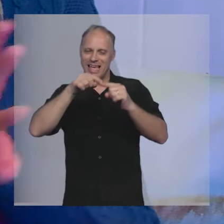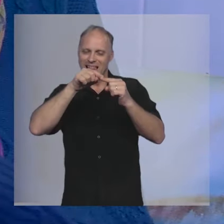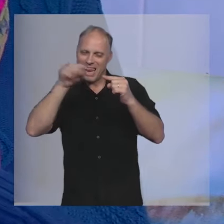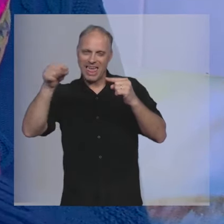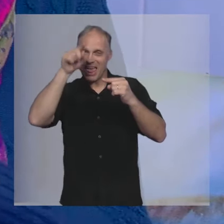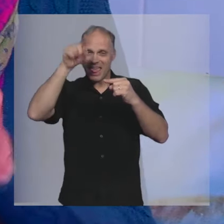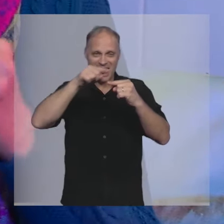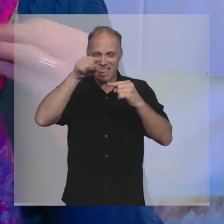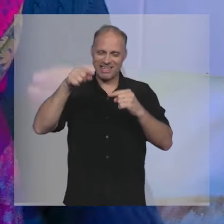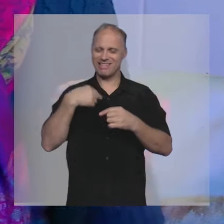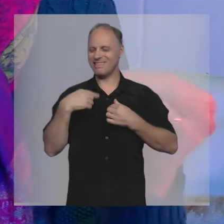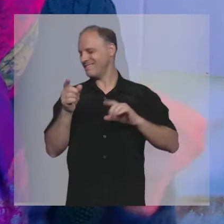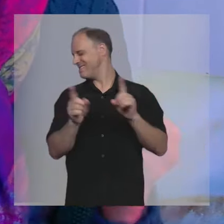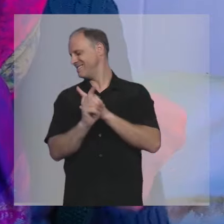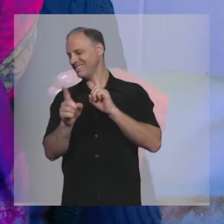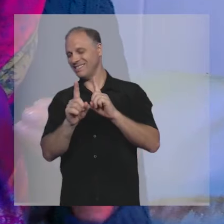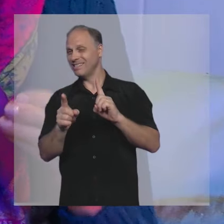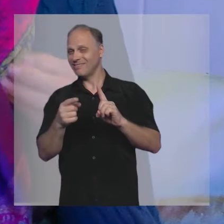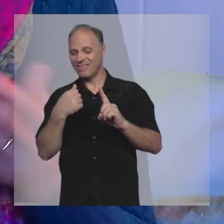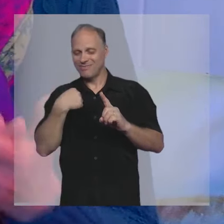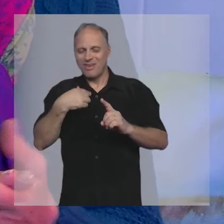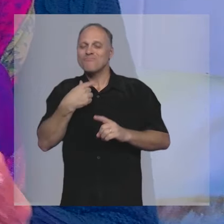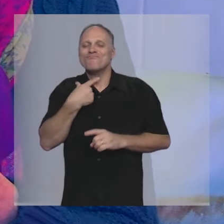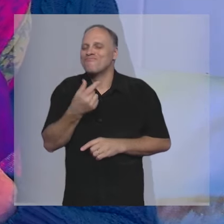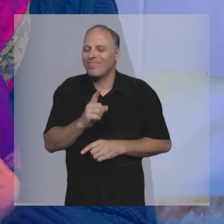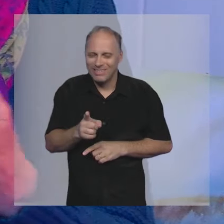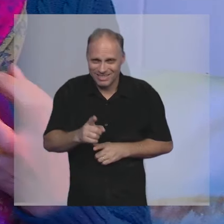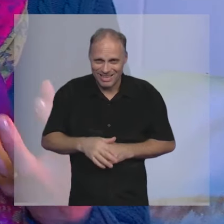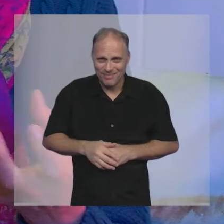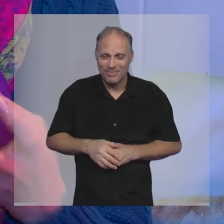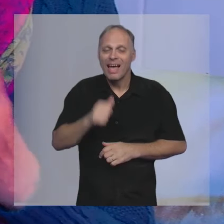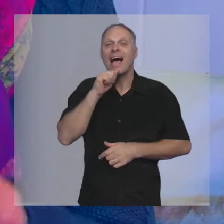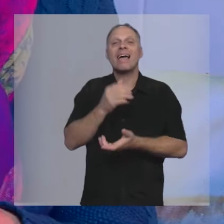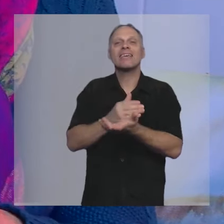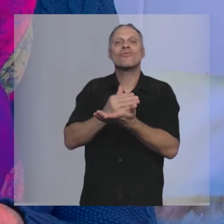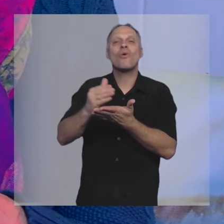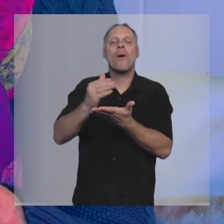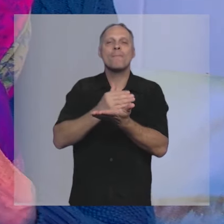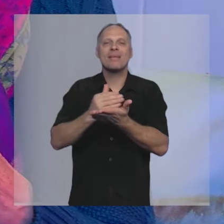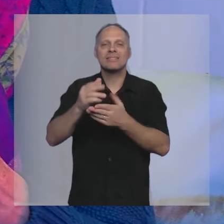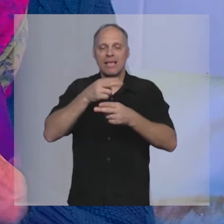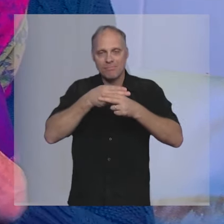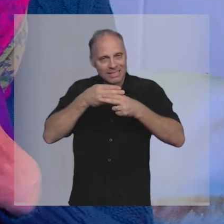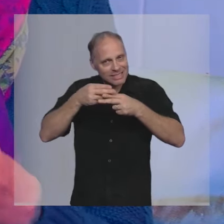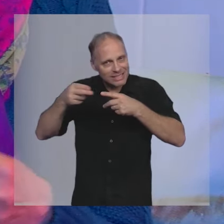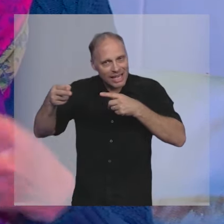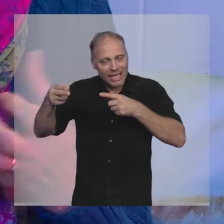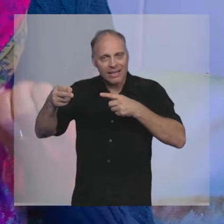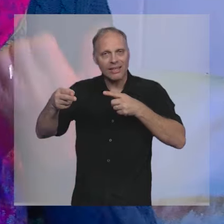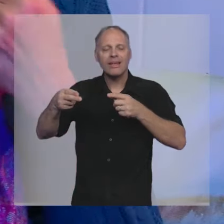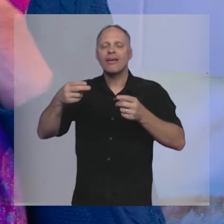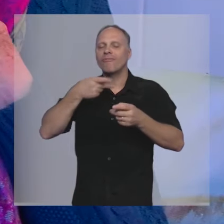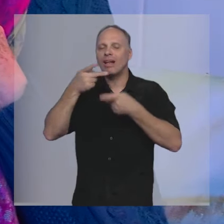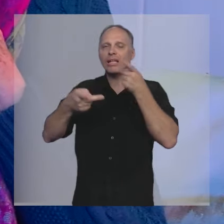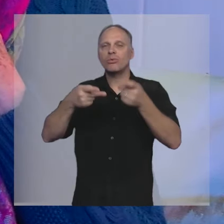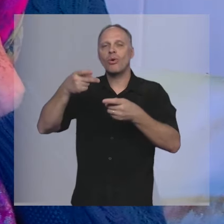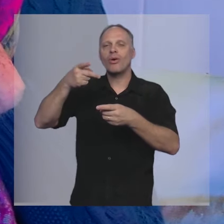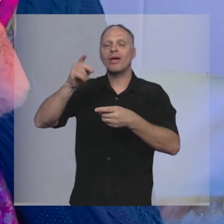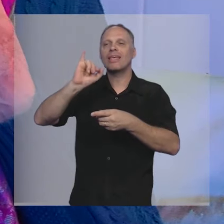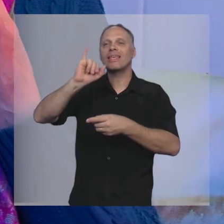vi que não era a minha praia, sabe? Aí eu comecei uma série chamada